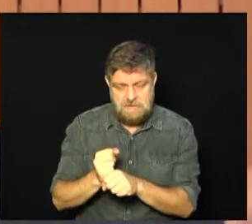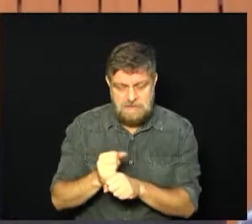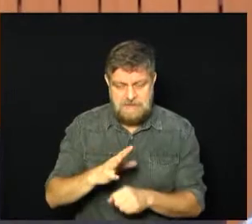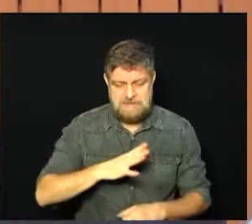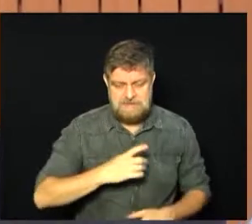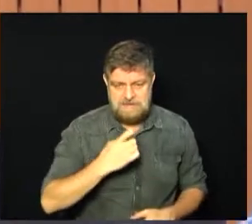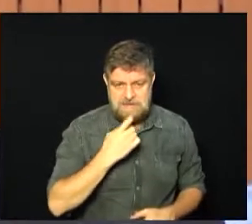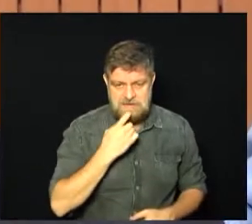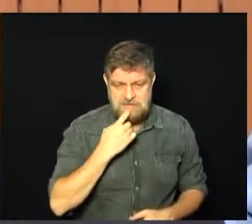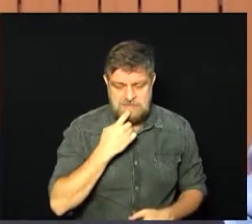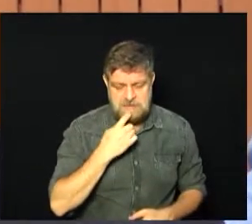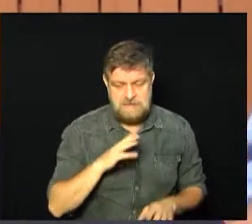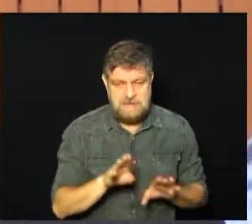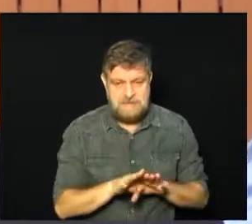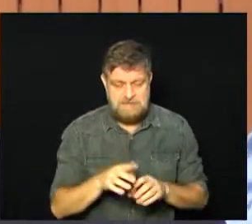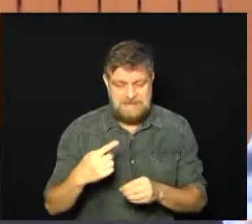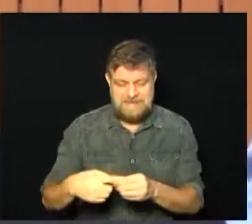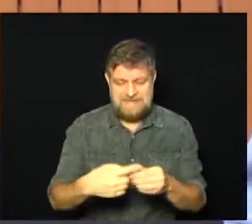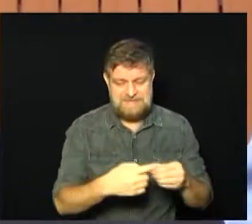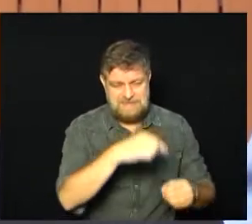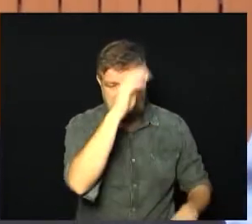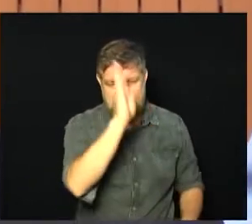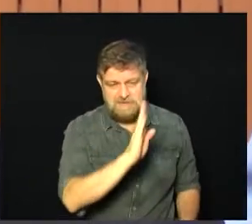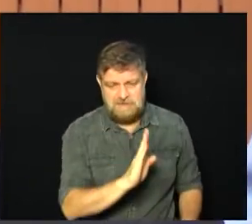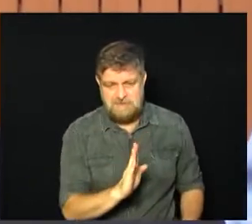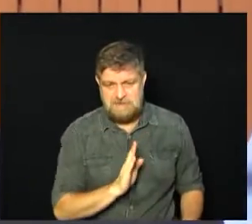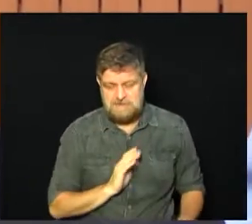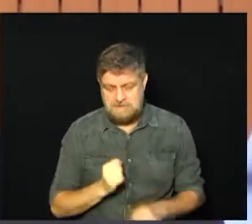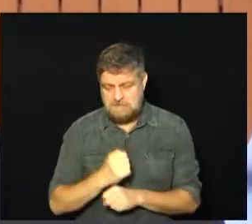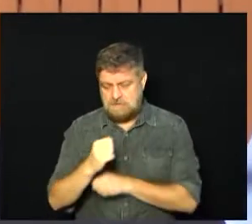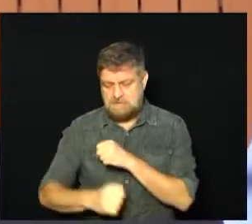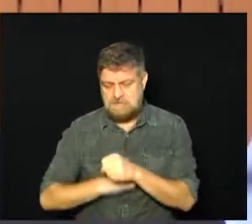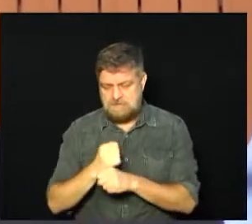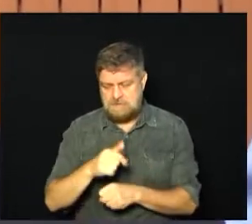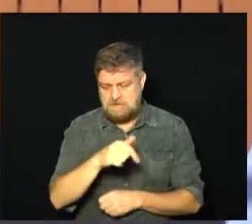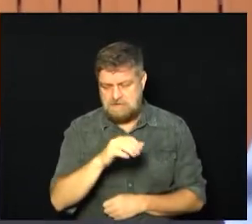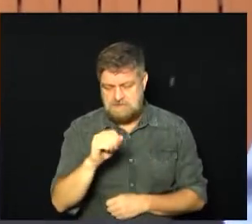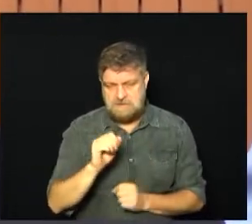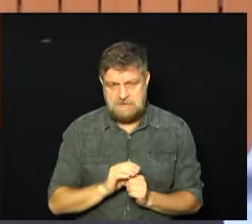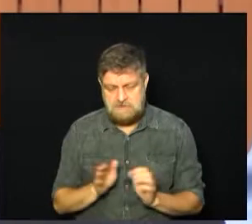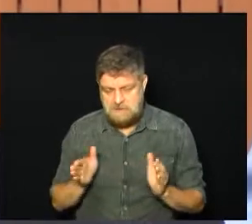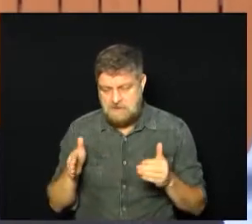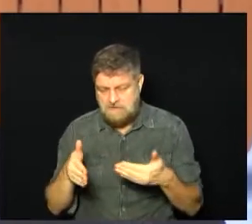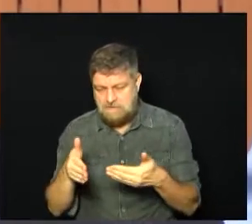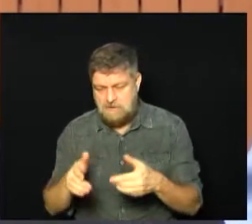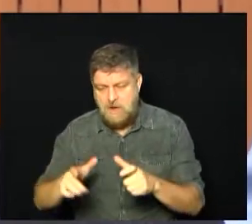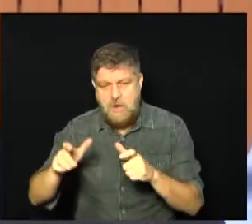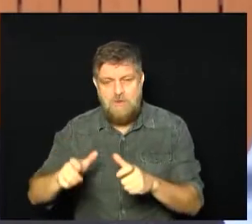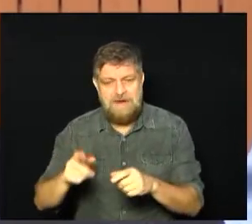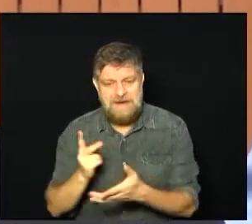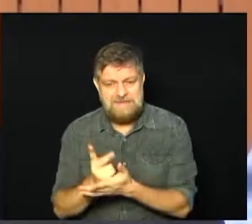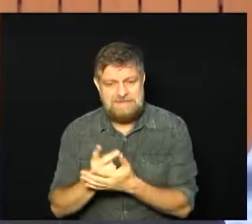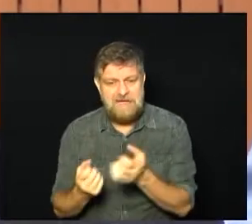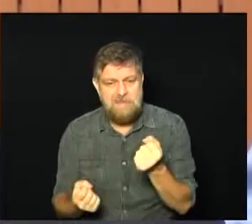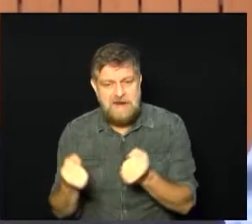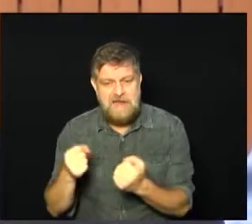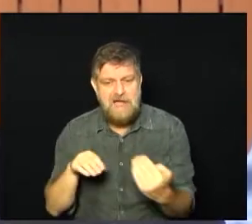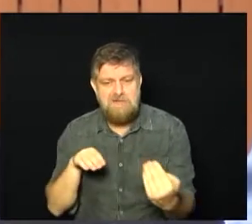cidades brasileiras que, desde os anos 60, 70, se converteram em espaços para a circulação do